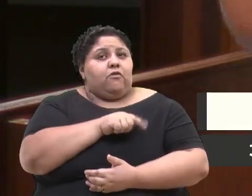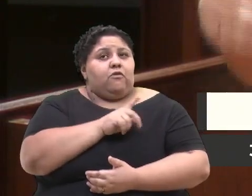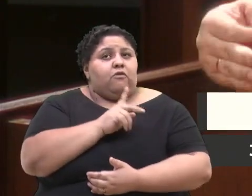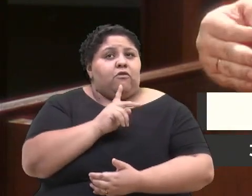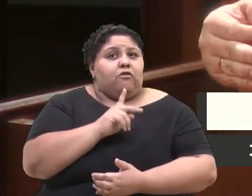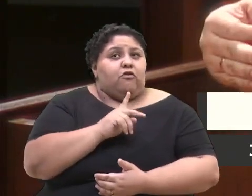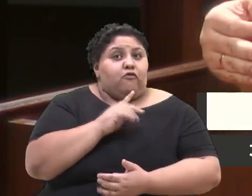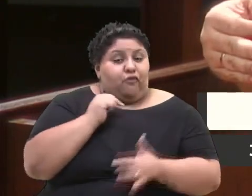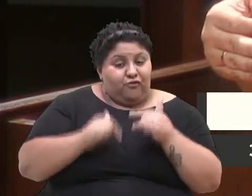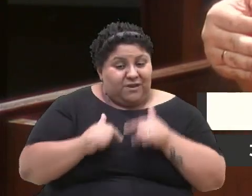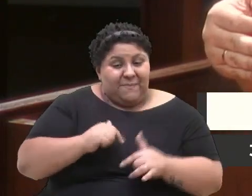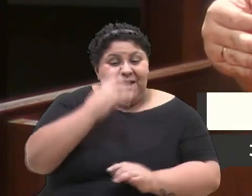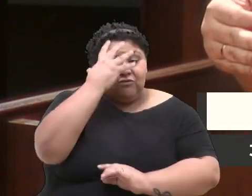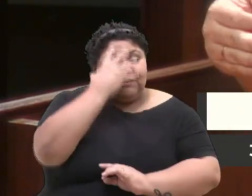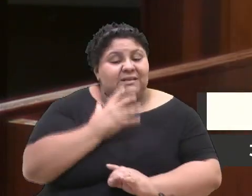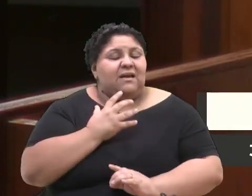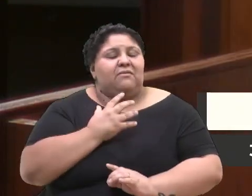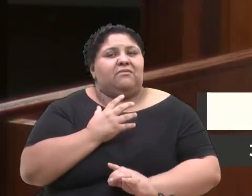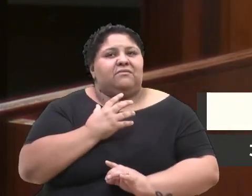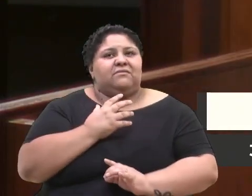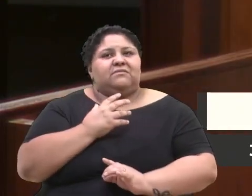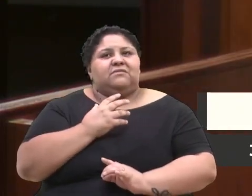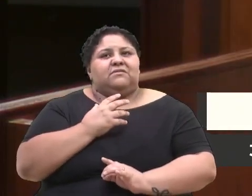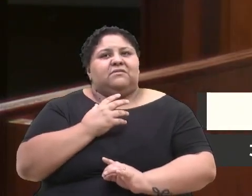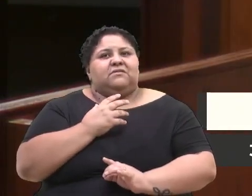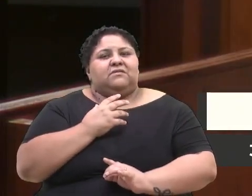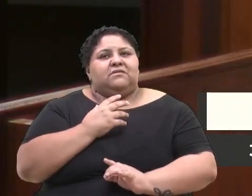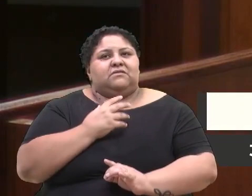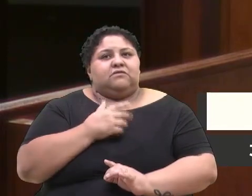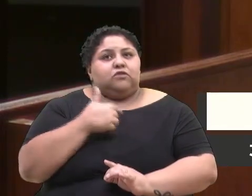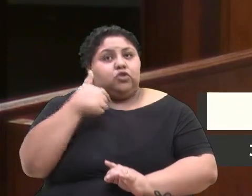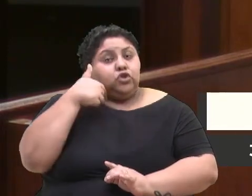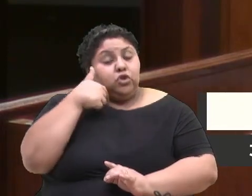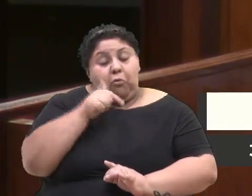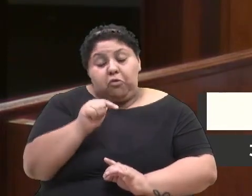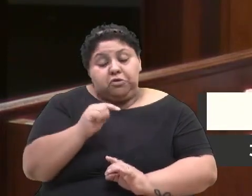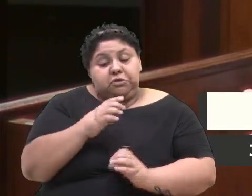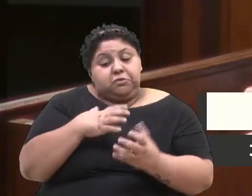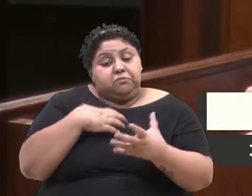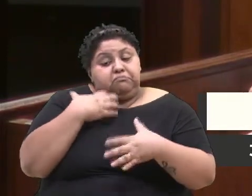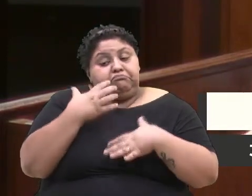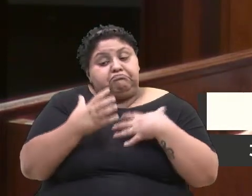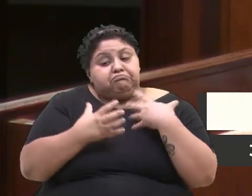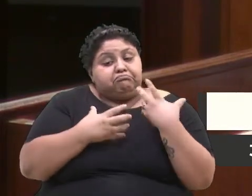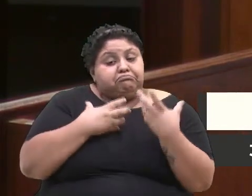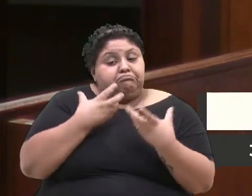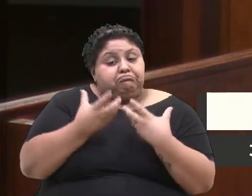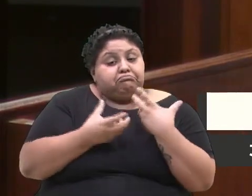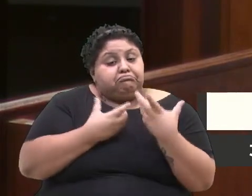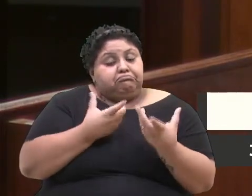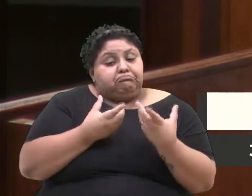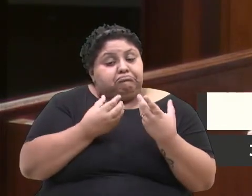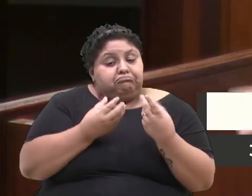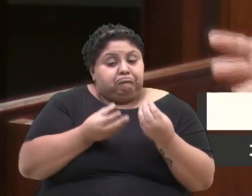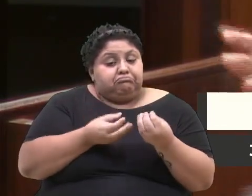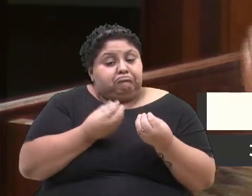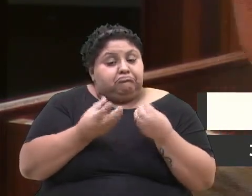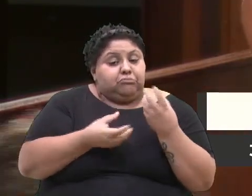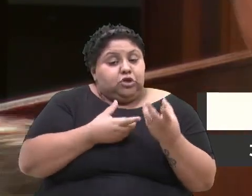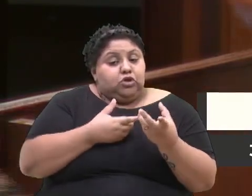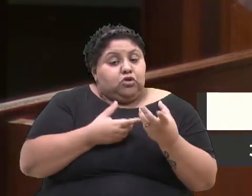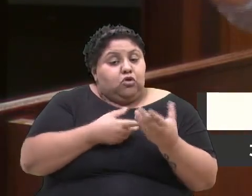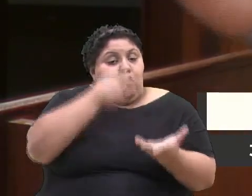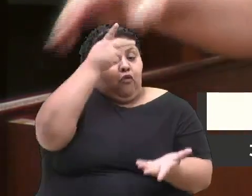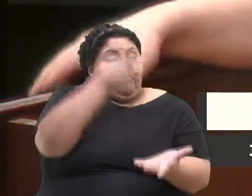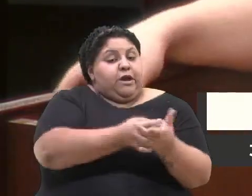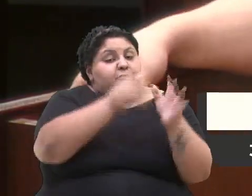trabalho sério, que talvez não conseguiram, de alguma forma, né, ter o troféu final, que seria, vamos